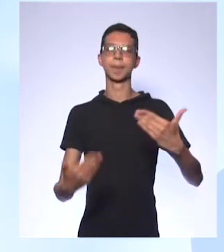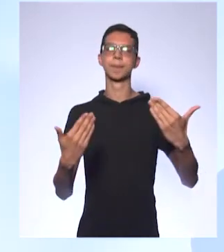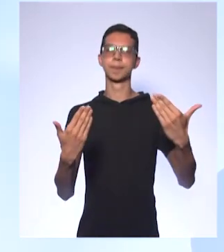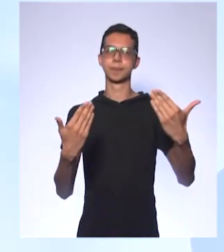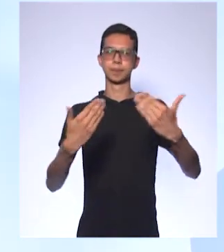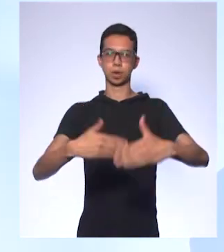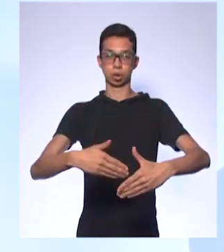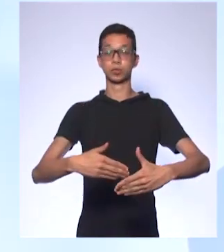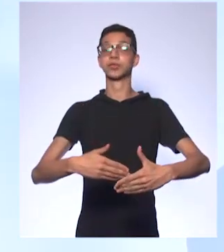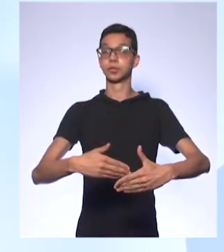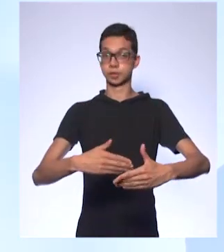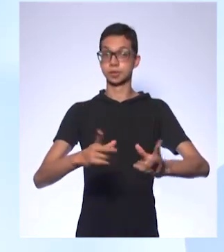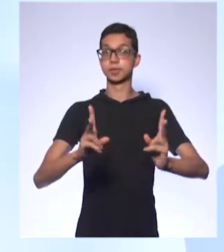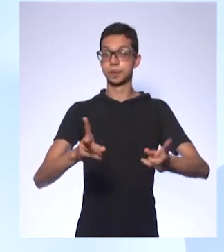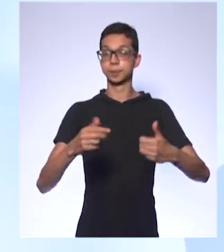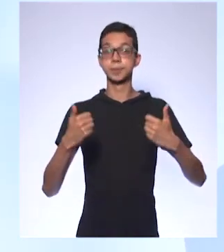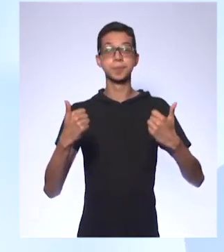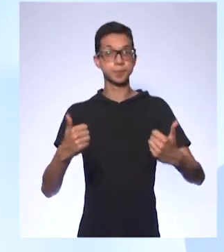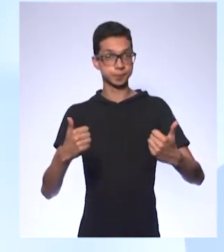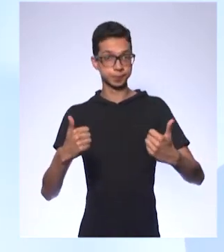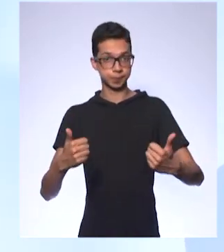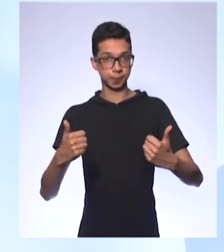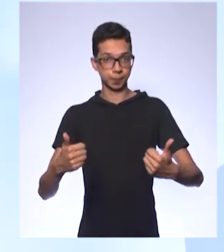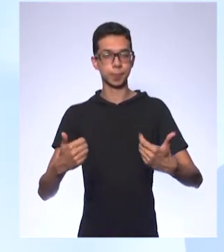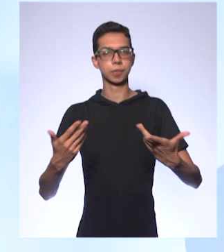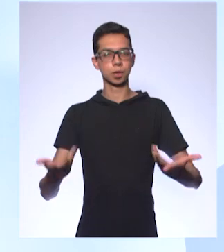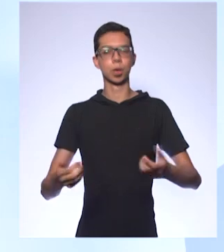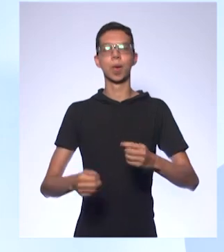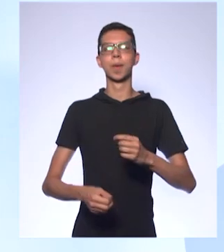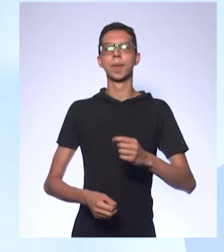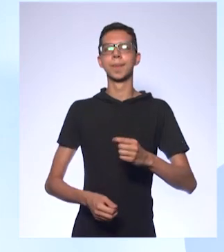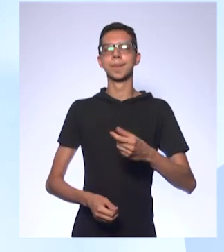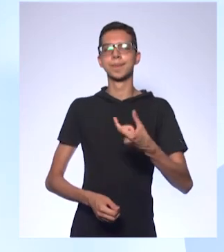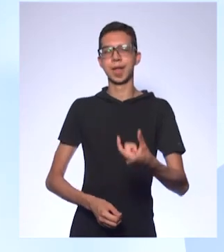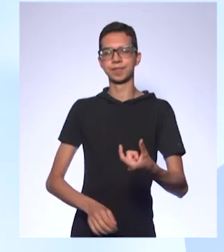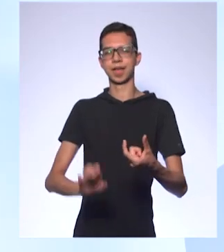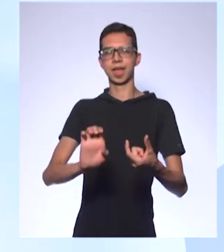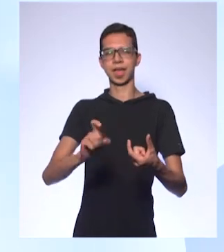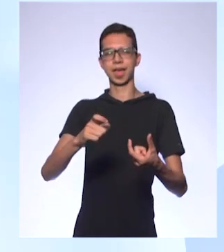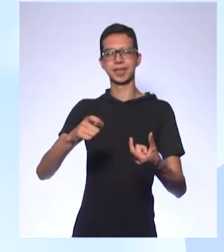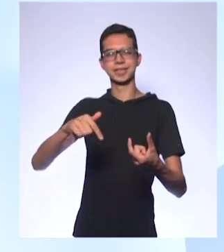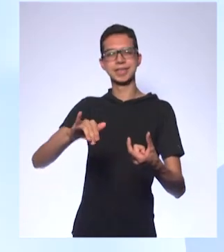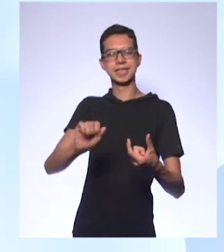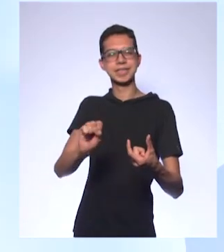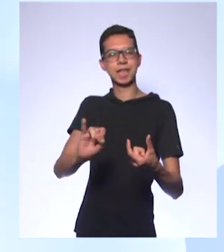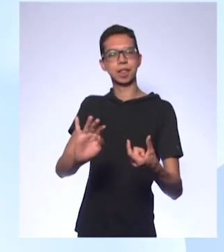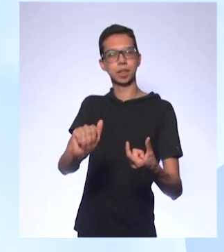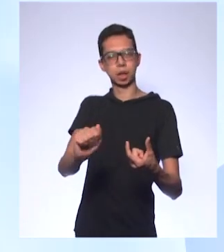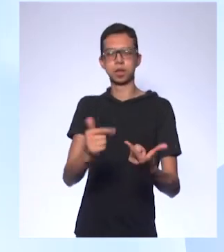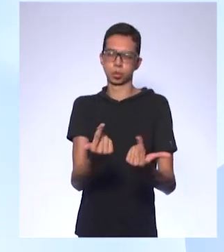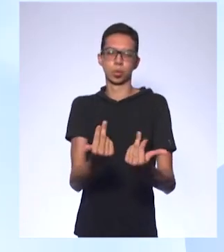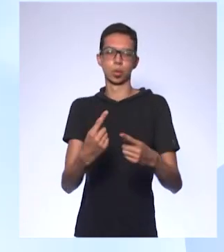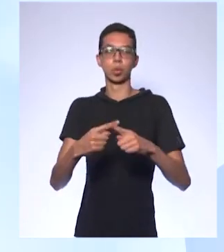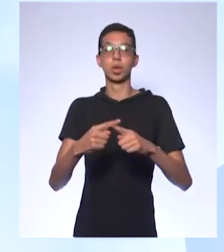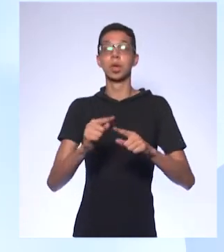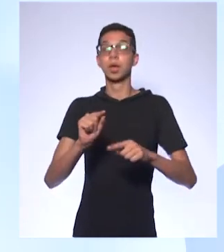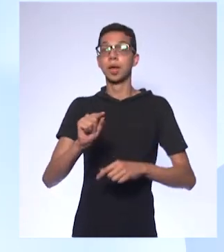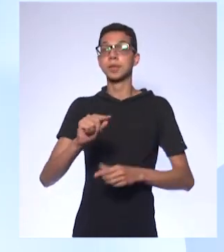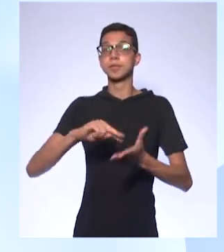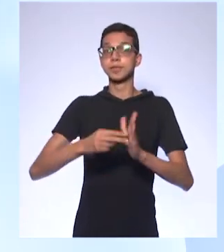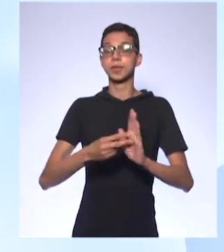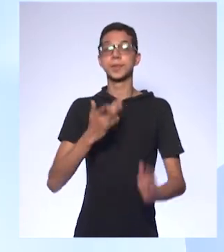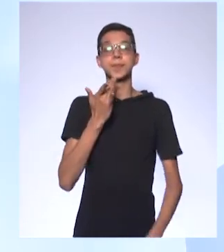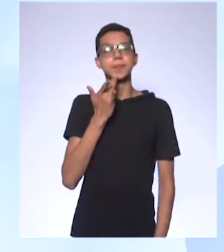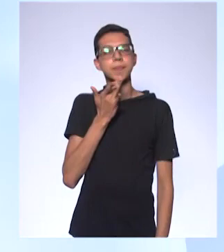verdade, nas provas, tá bom? Então, essa palavra exquisita é uma dessas palavras, significa